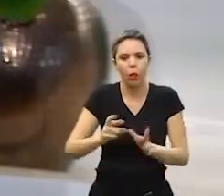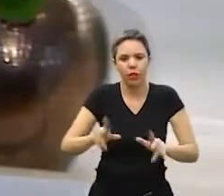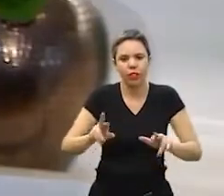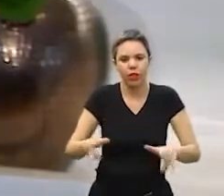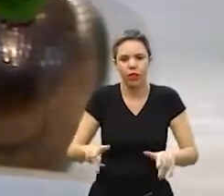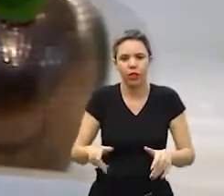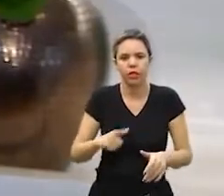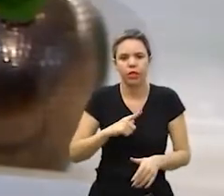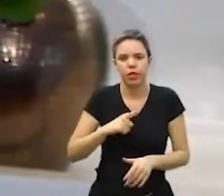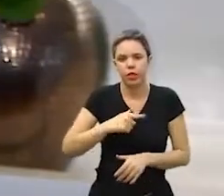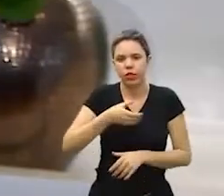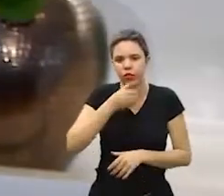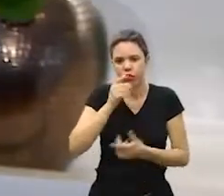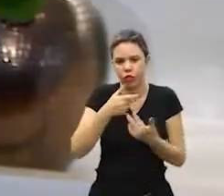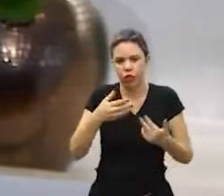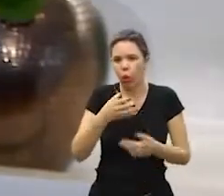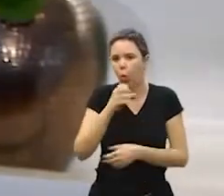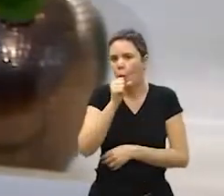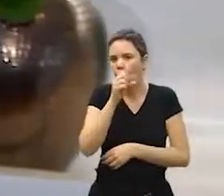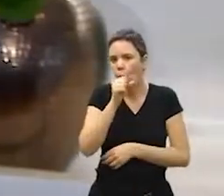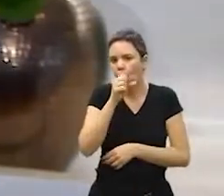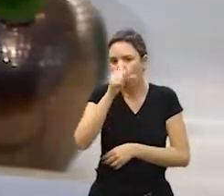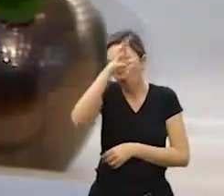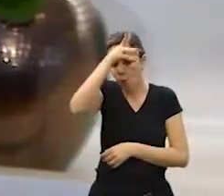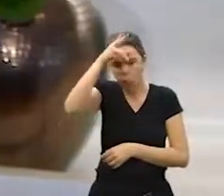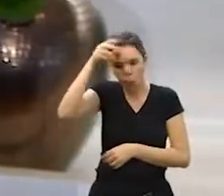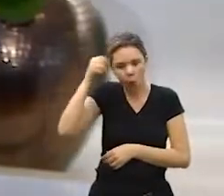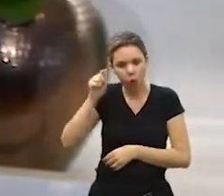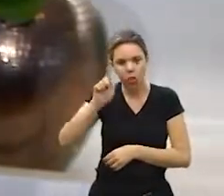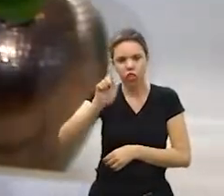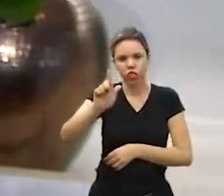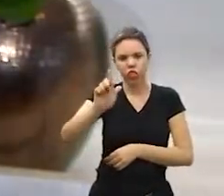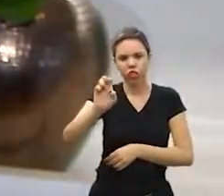temos um coquetel de laranja com refrigerante de